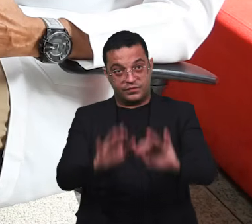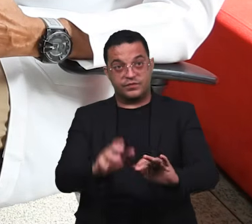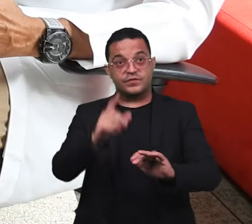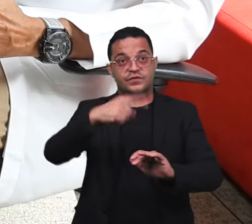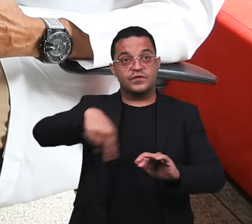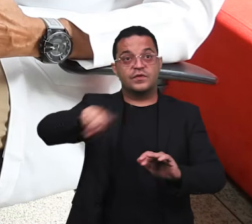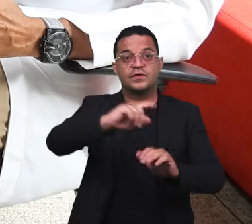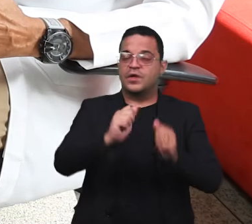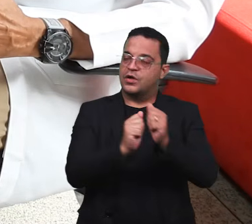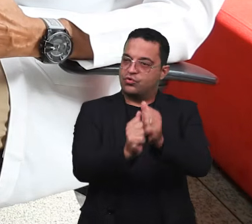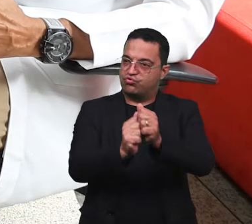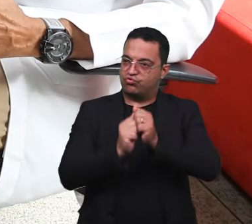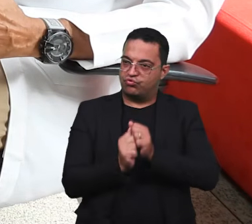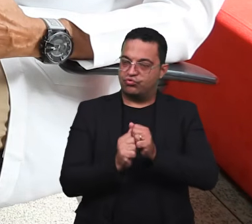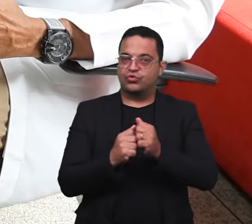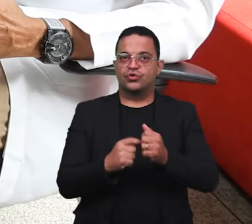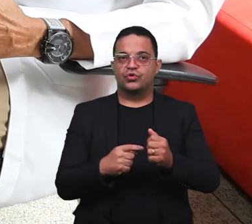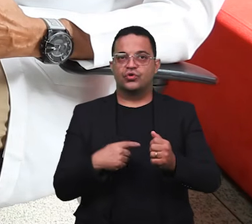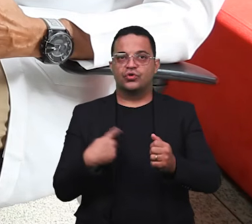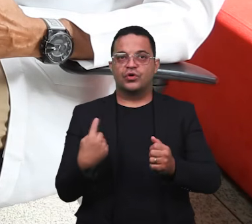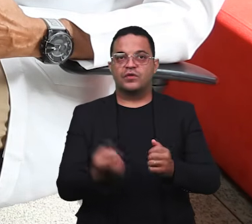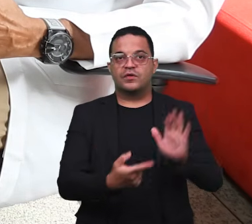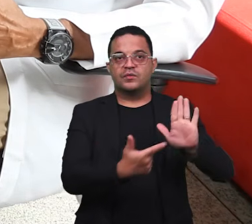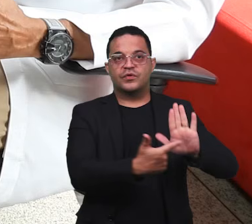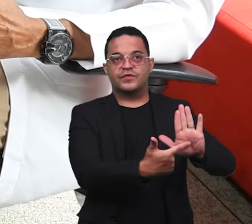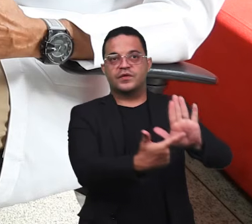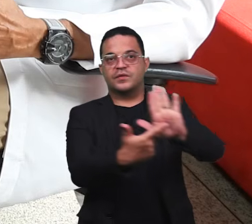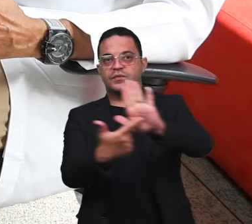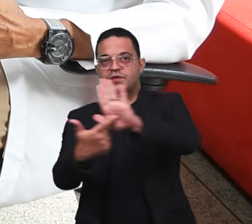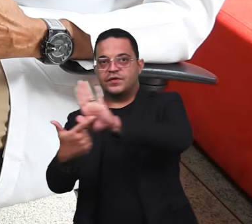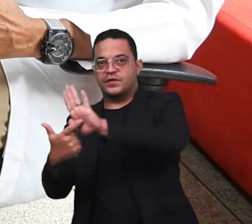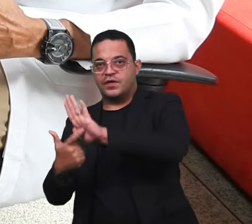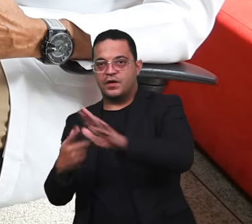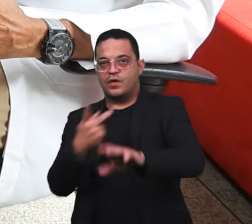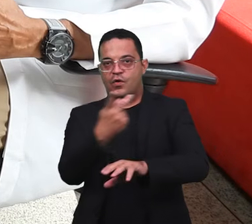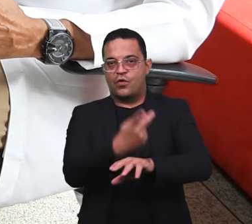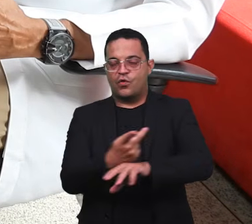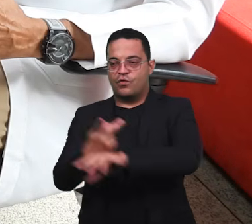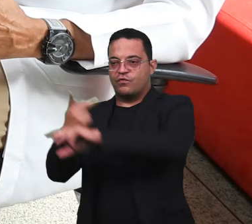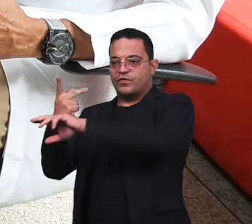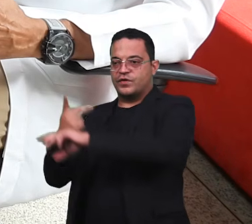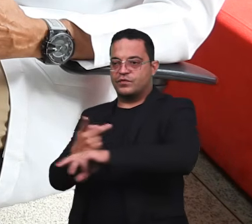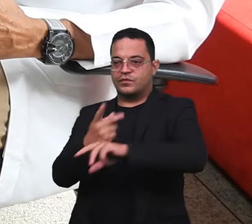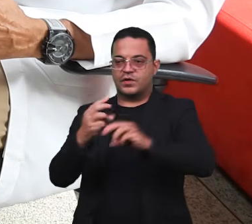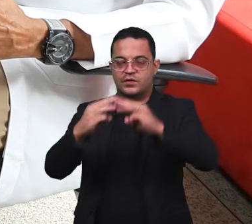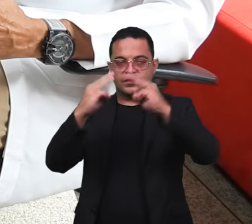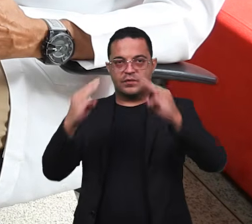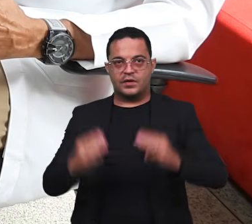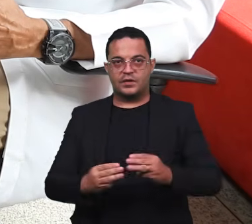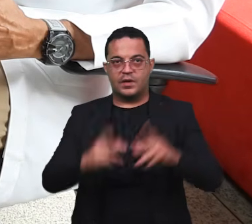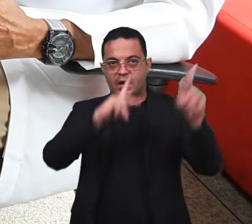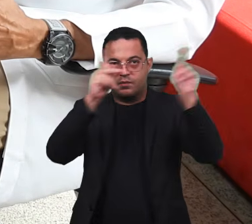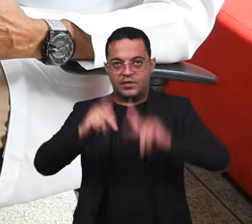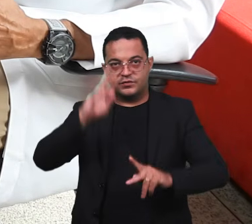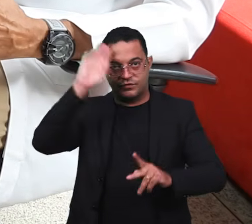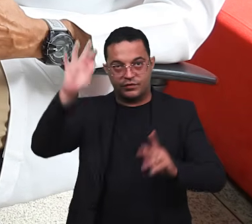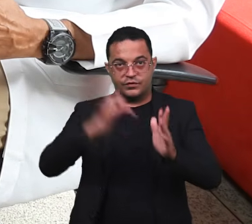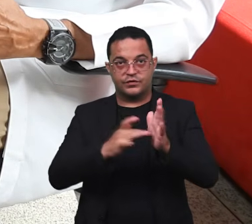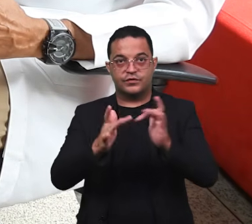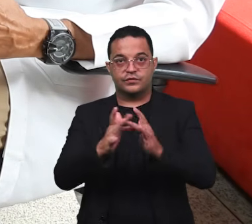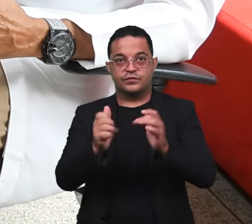é uma TV para você ver. Fique ligado sempre conosco e nós vamos mostrar um pouquinho das imagens, você que nos